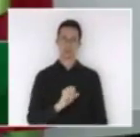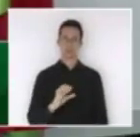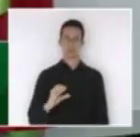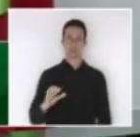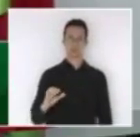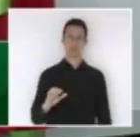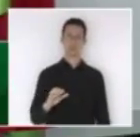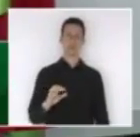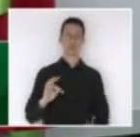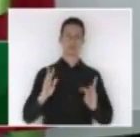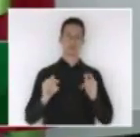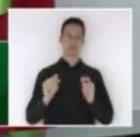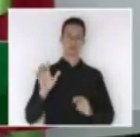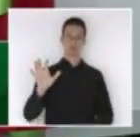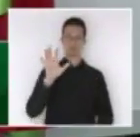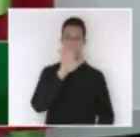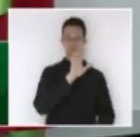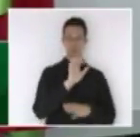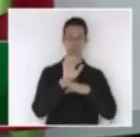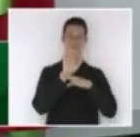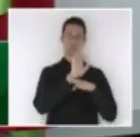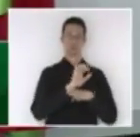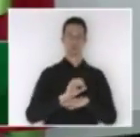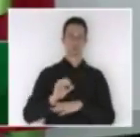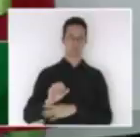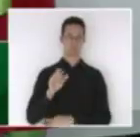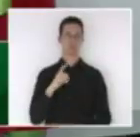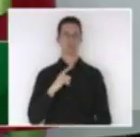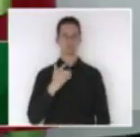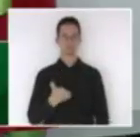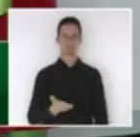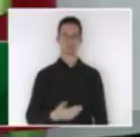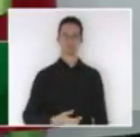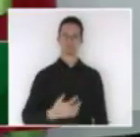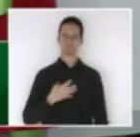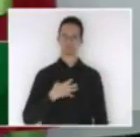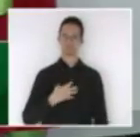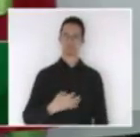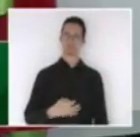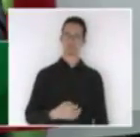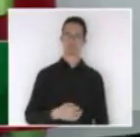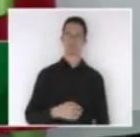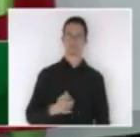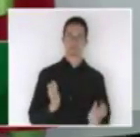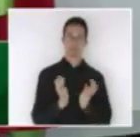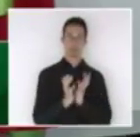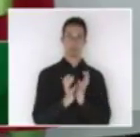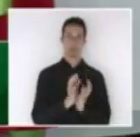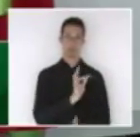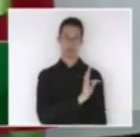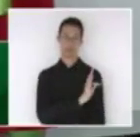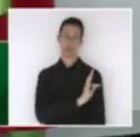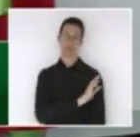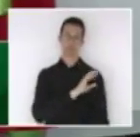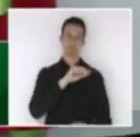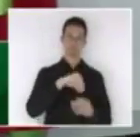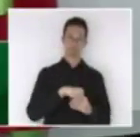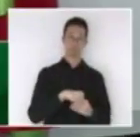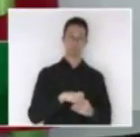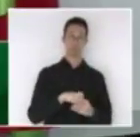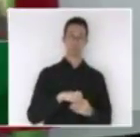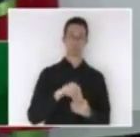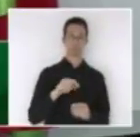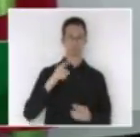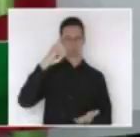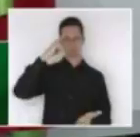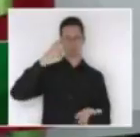estados da federação, adotam essa prerrogativa. E por isso os técnicos industriais e agrícolas decidiram